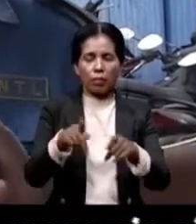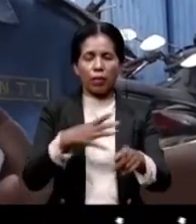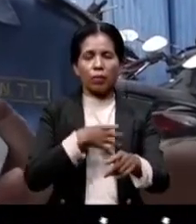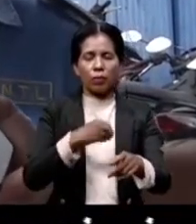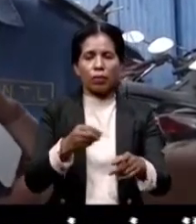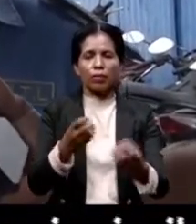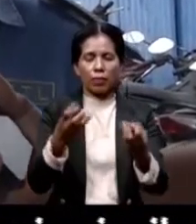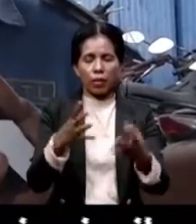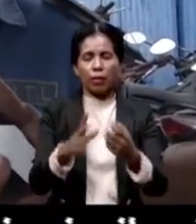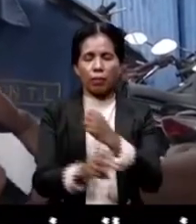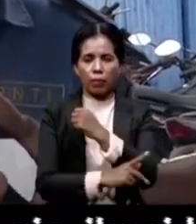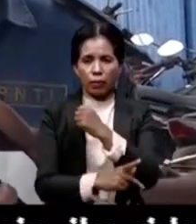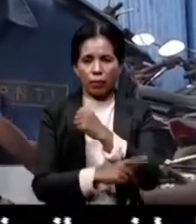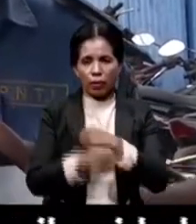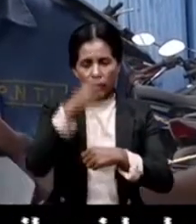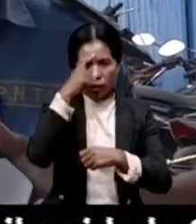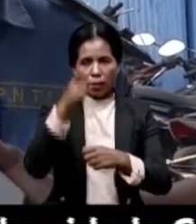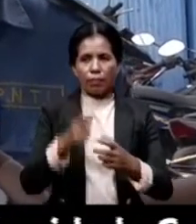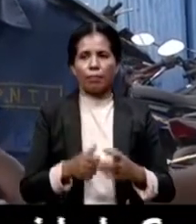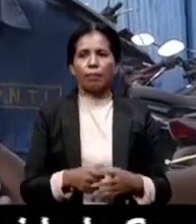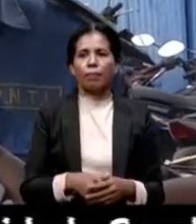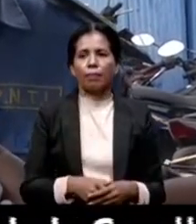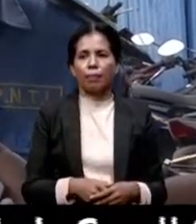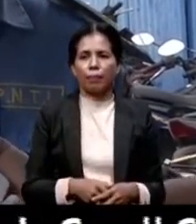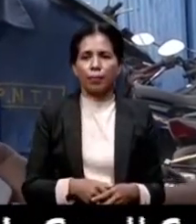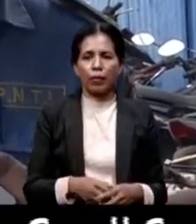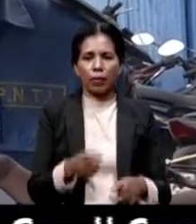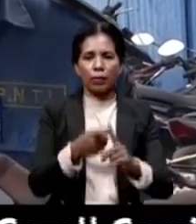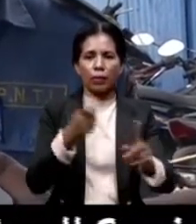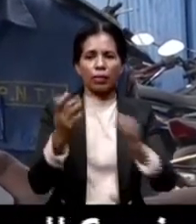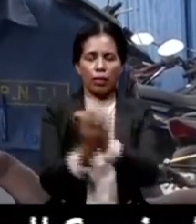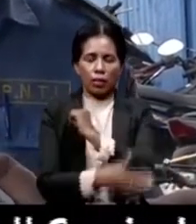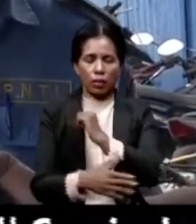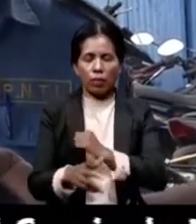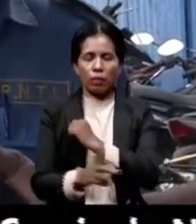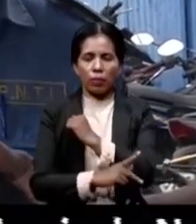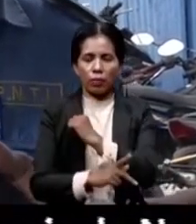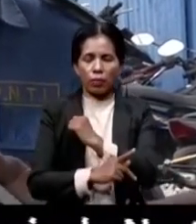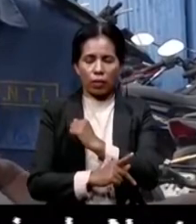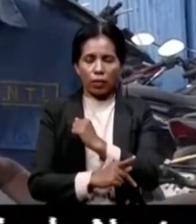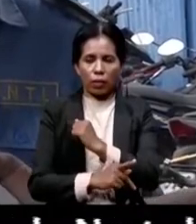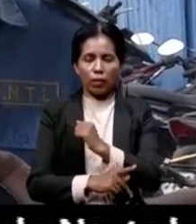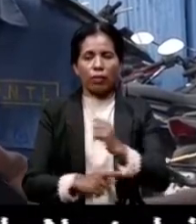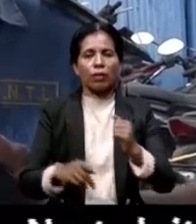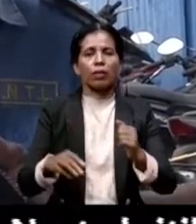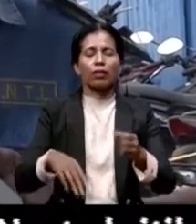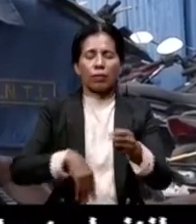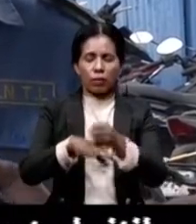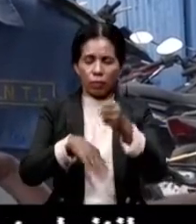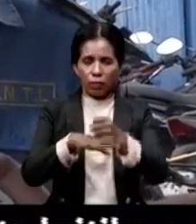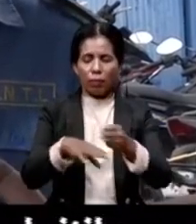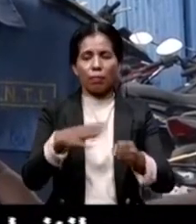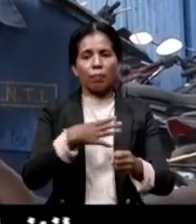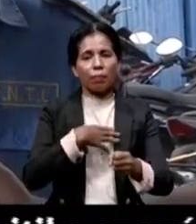iha Timor, tentu, usi nasang Portugal, kuandu Zoga, emo